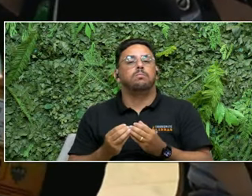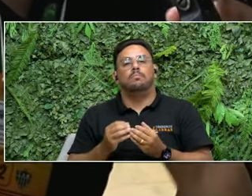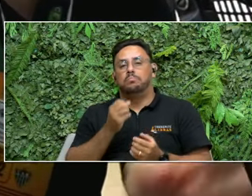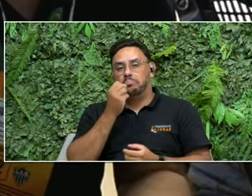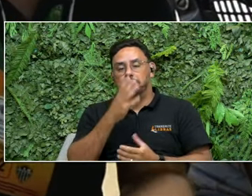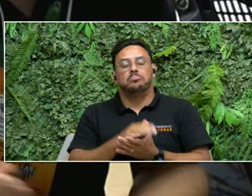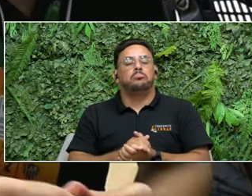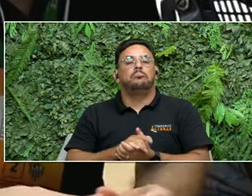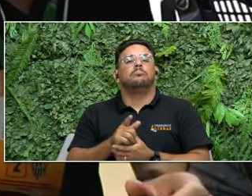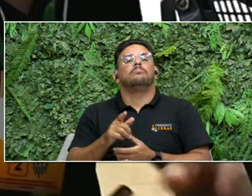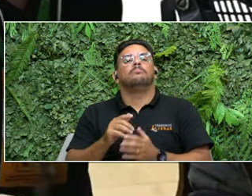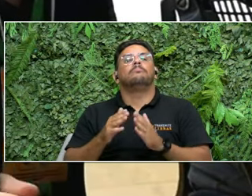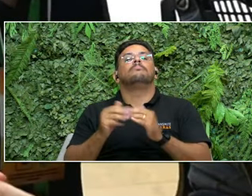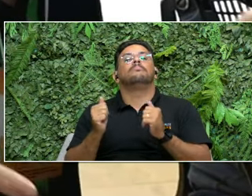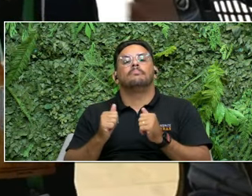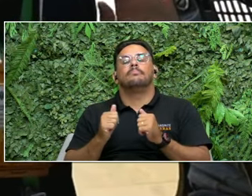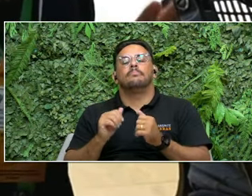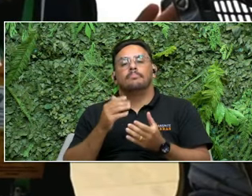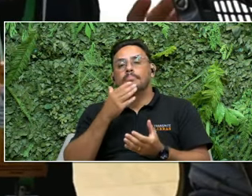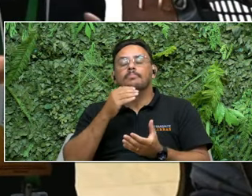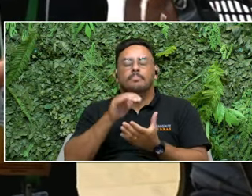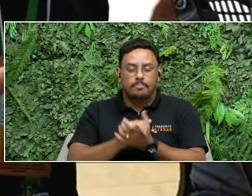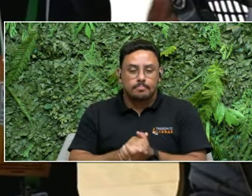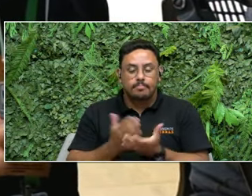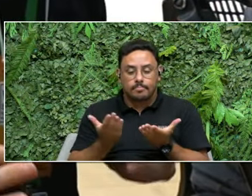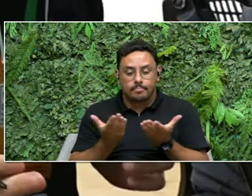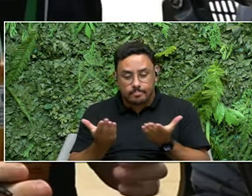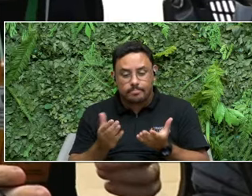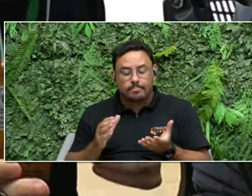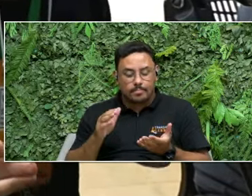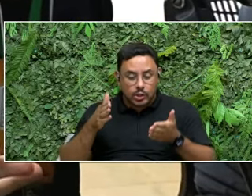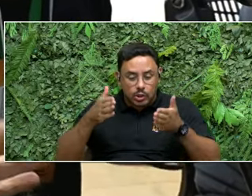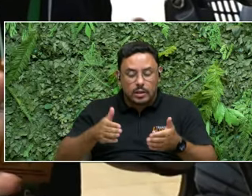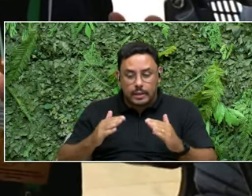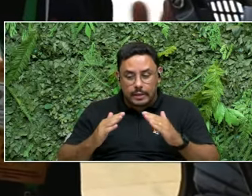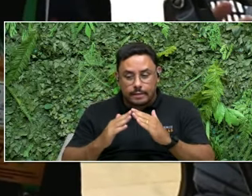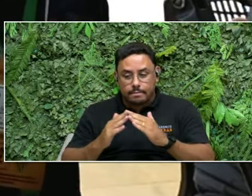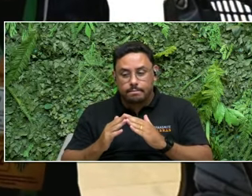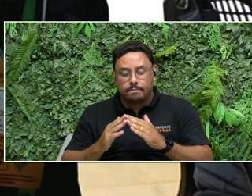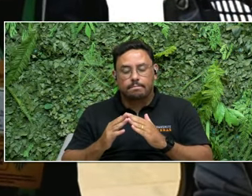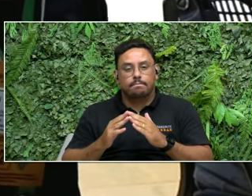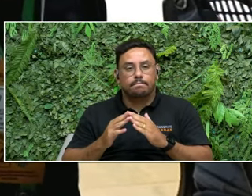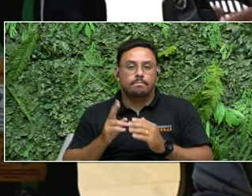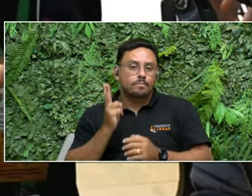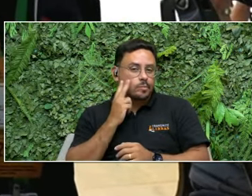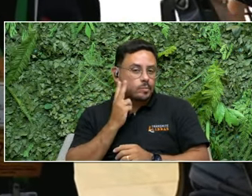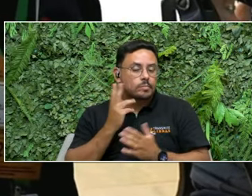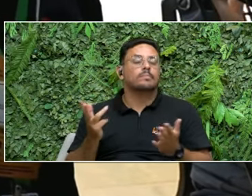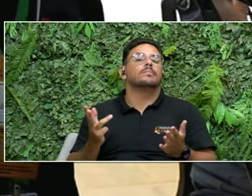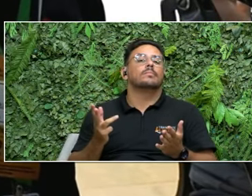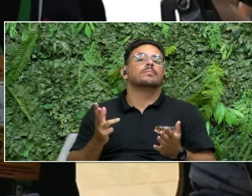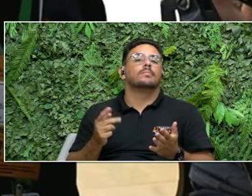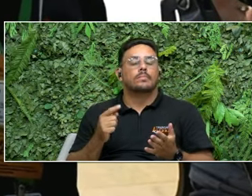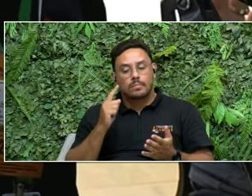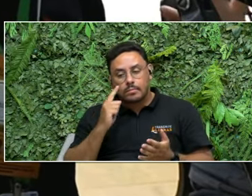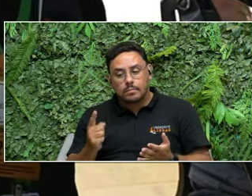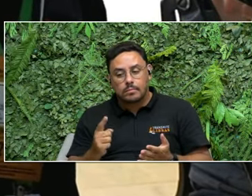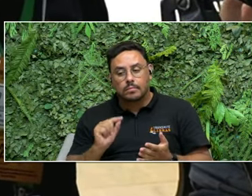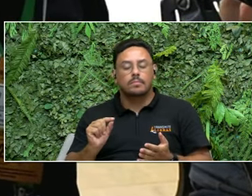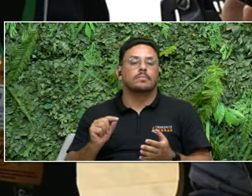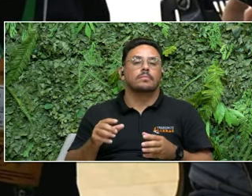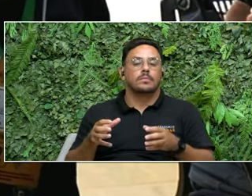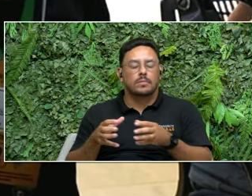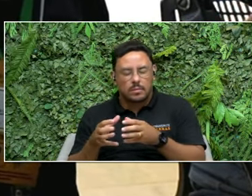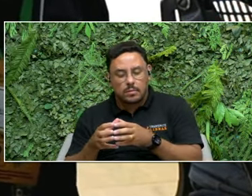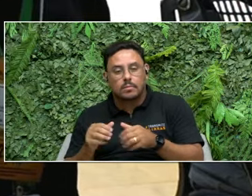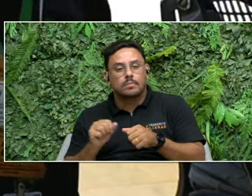Aí eu falei pra minha esposa mais cedo ó hoje quero chegar em casa para tomar uma cervejinha vamos ver o que que o time